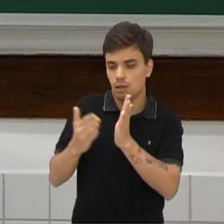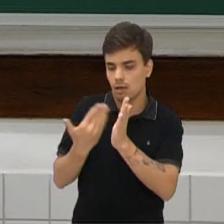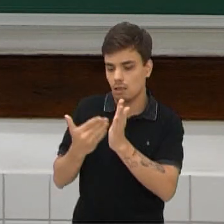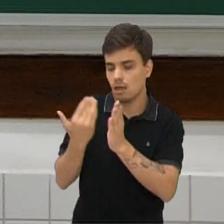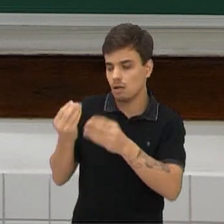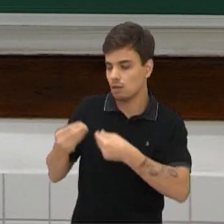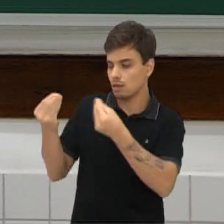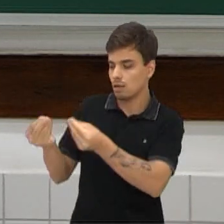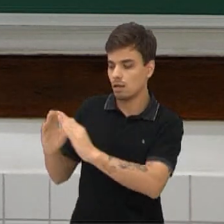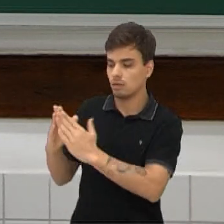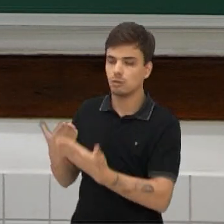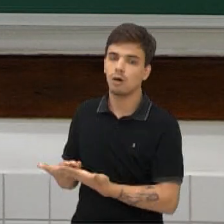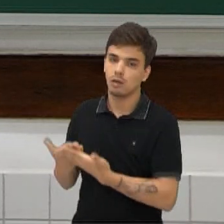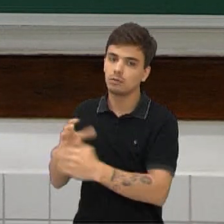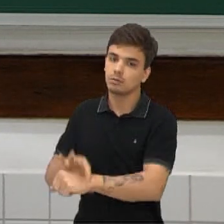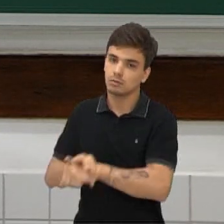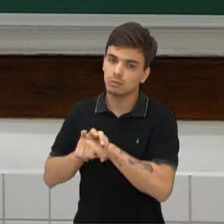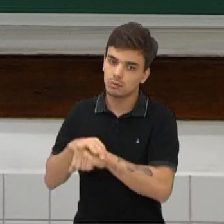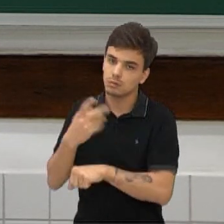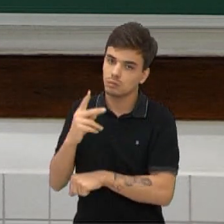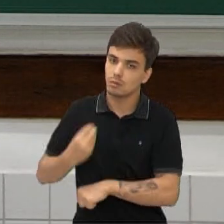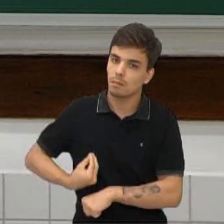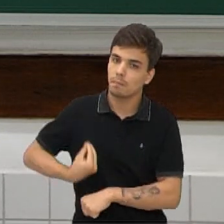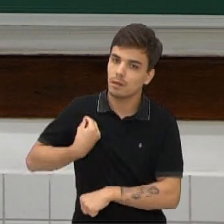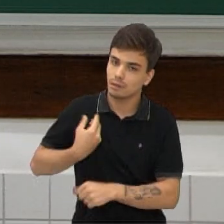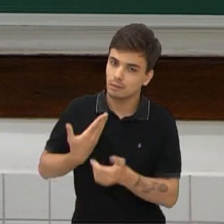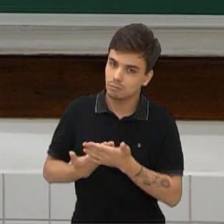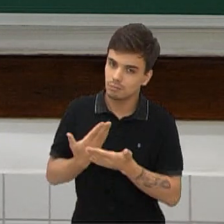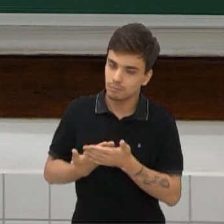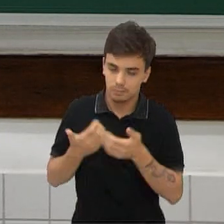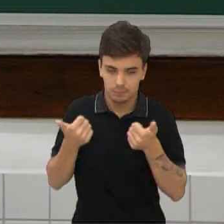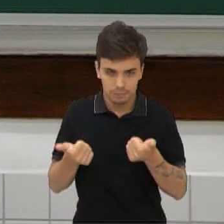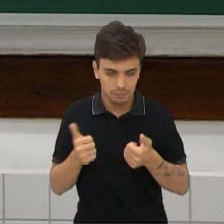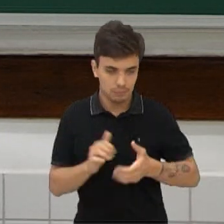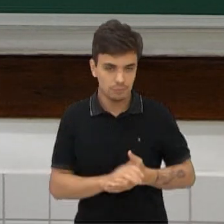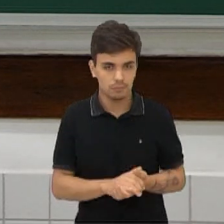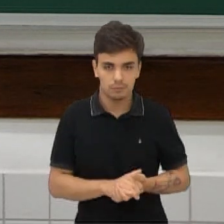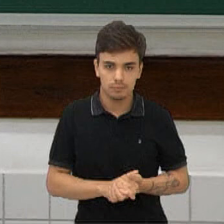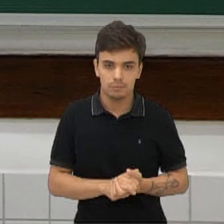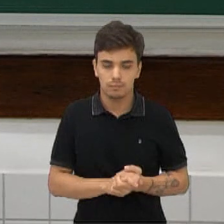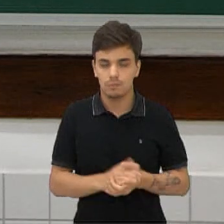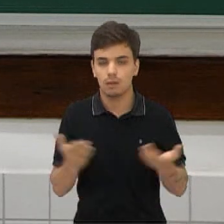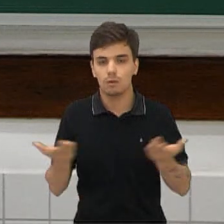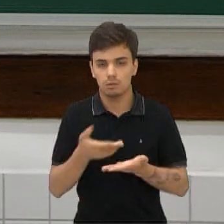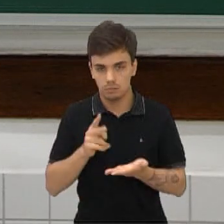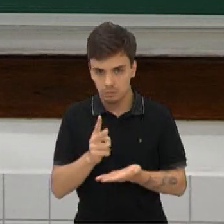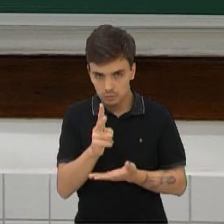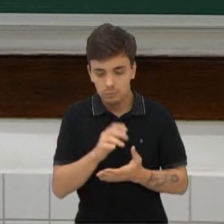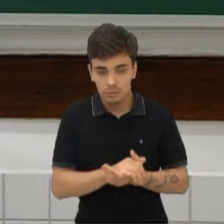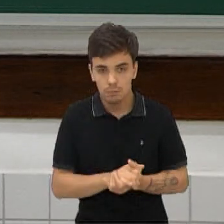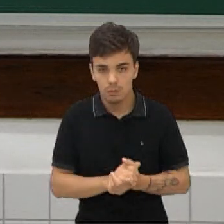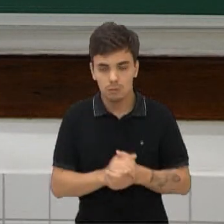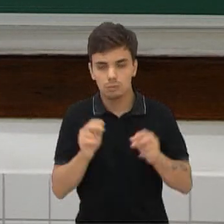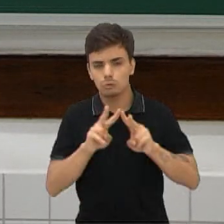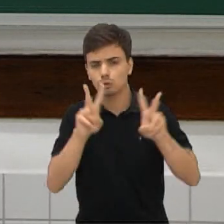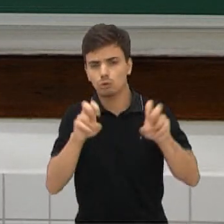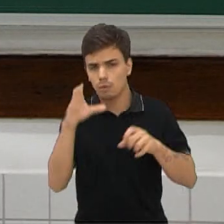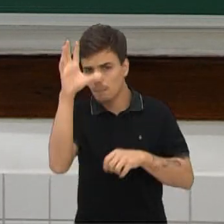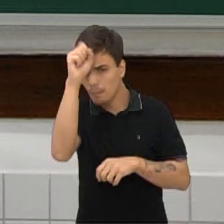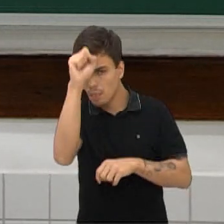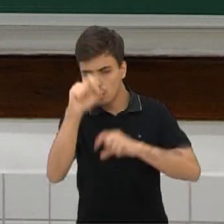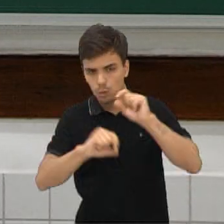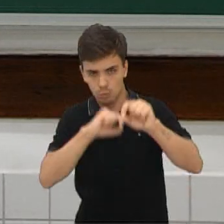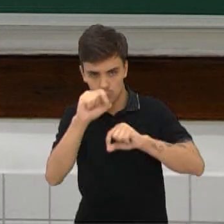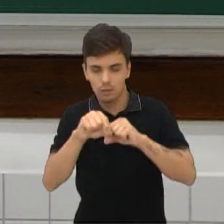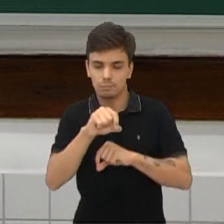no teu colégio e garante também a tua presença da aula de hoje, tá bom? Vamos trabalhar então? Vamos ver o que a gente vai aprender hoje?